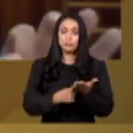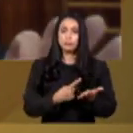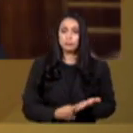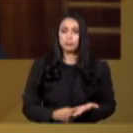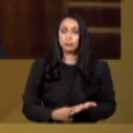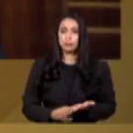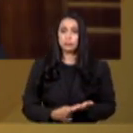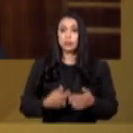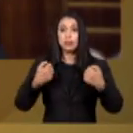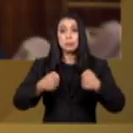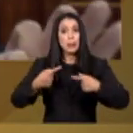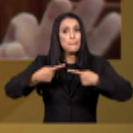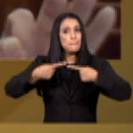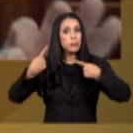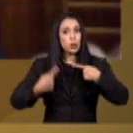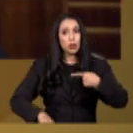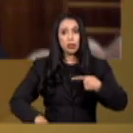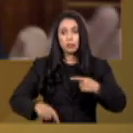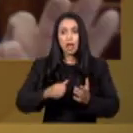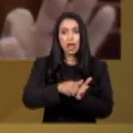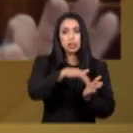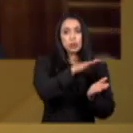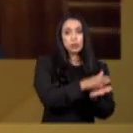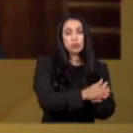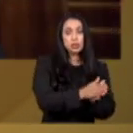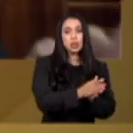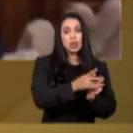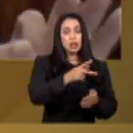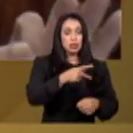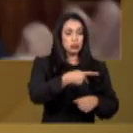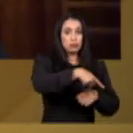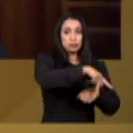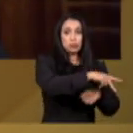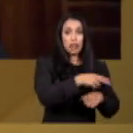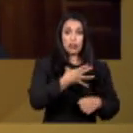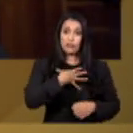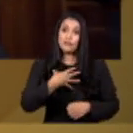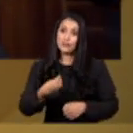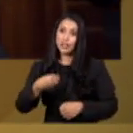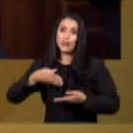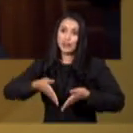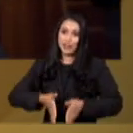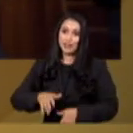ocorrer deve-se proibir a expulsar está a ver com o brasileiro